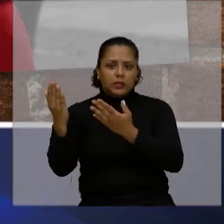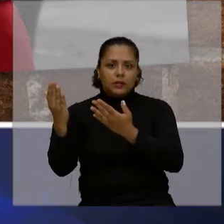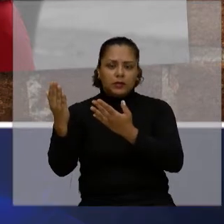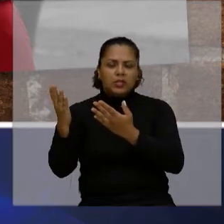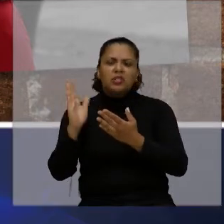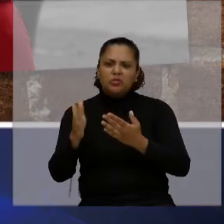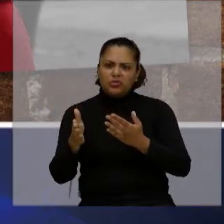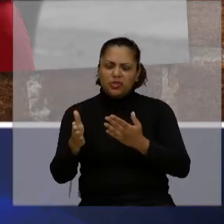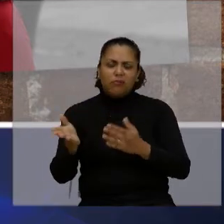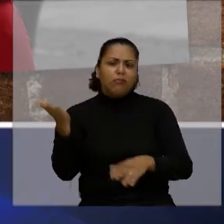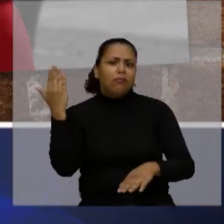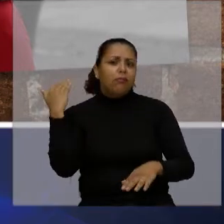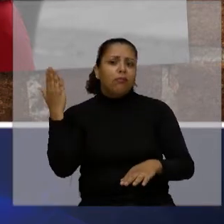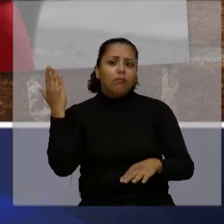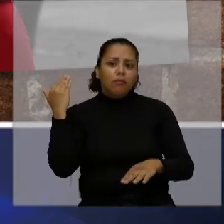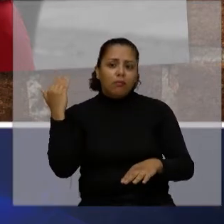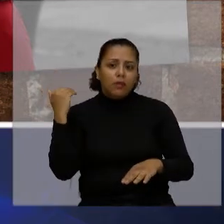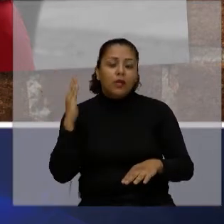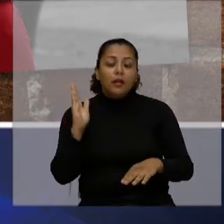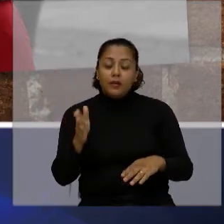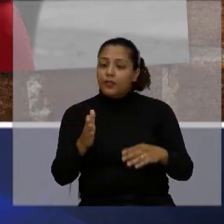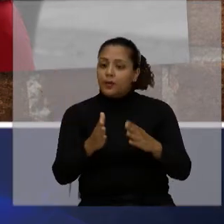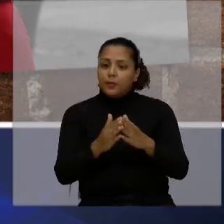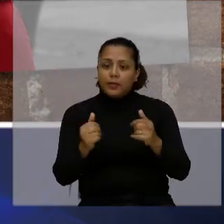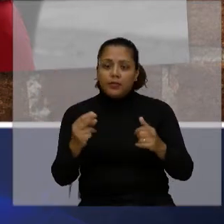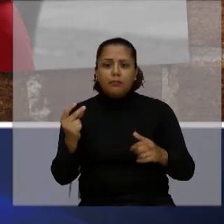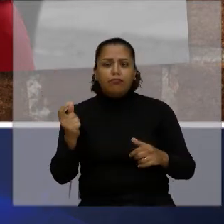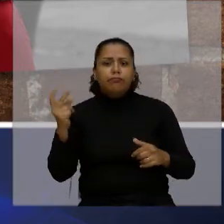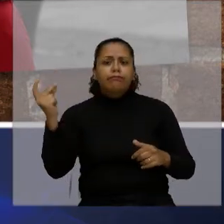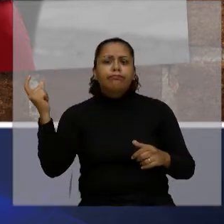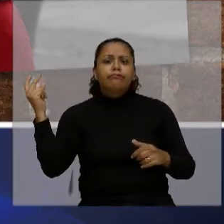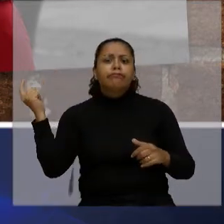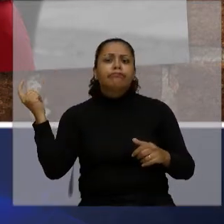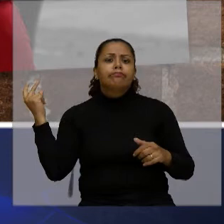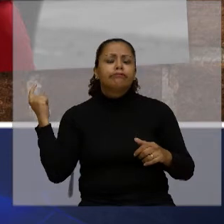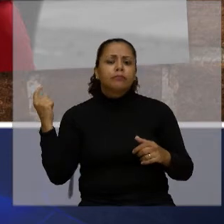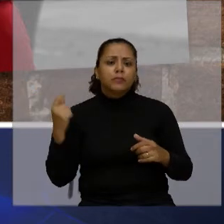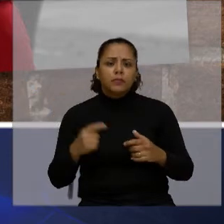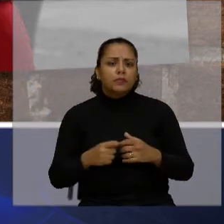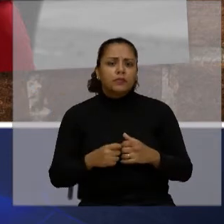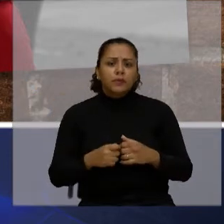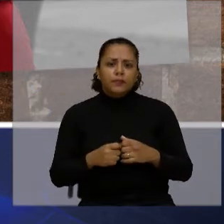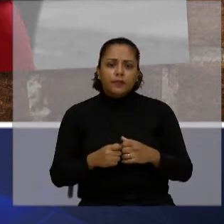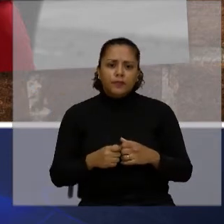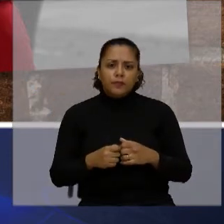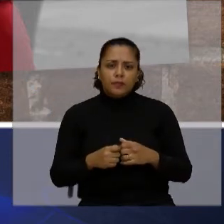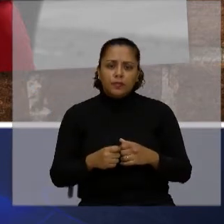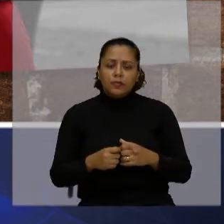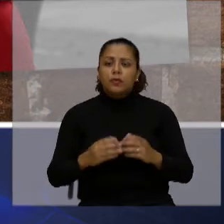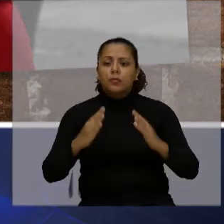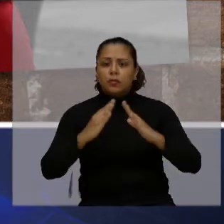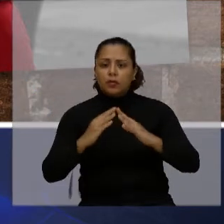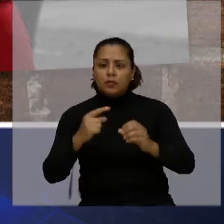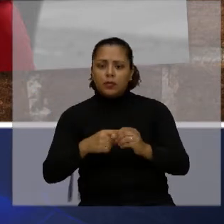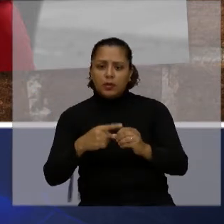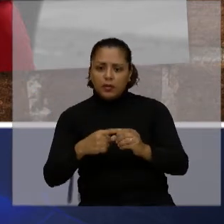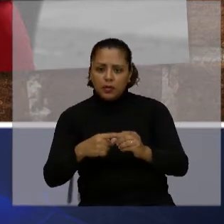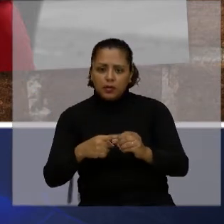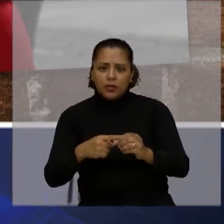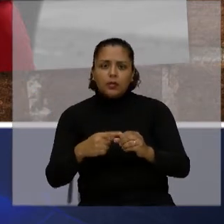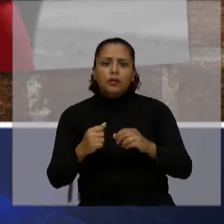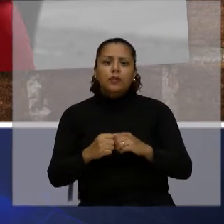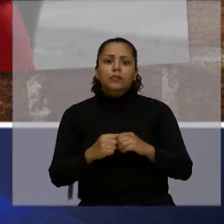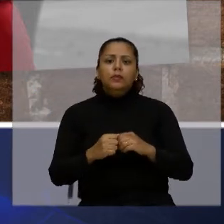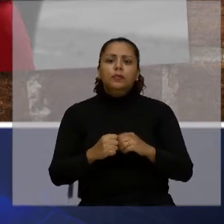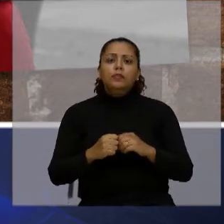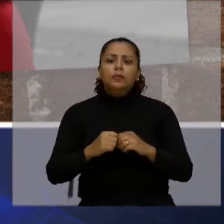eu tenho encarregado o pedido, essa solicitação dos moradores do Jardim São José,